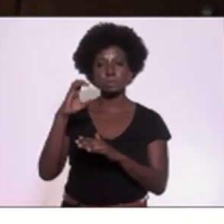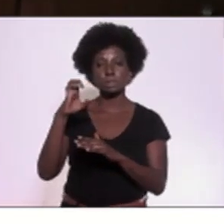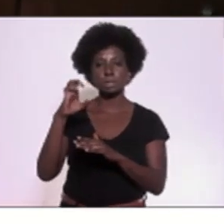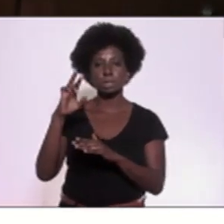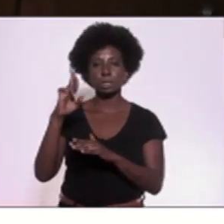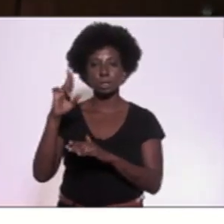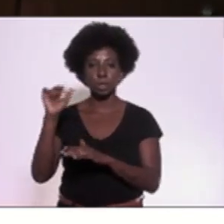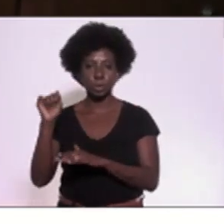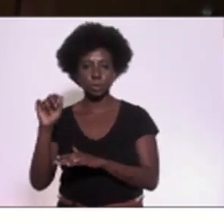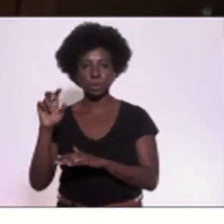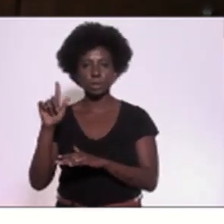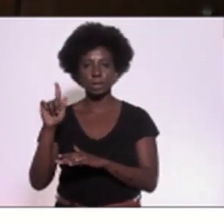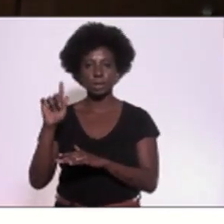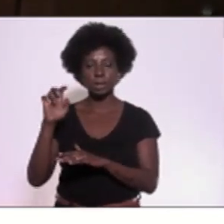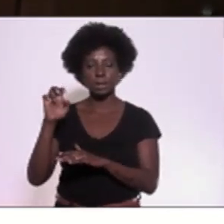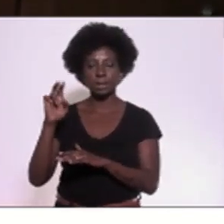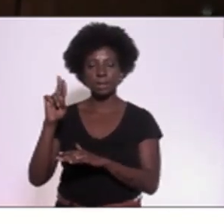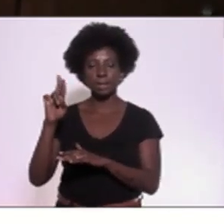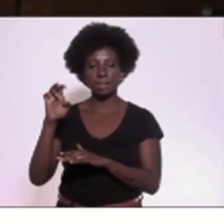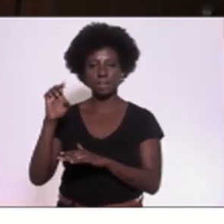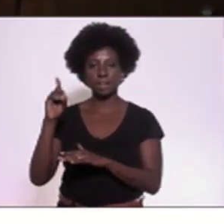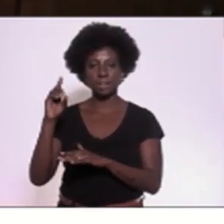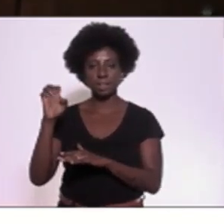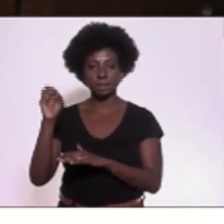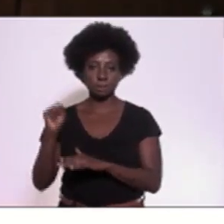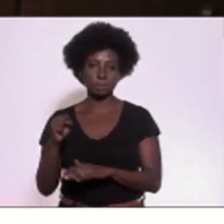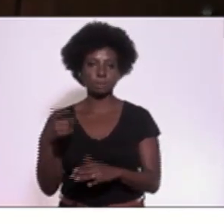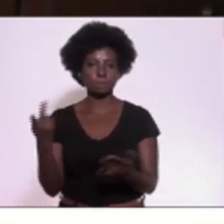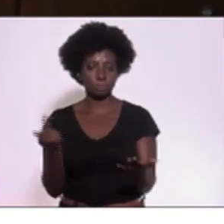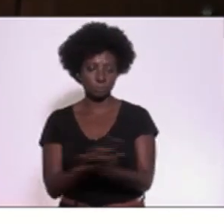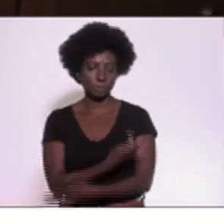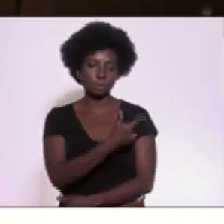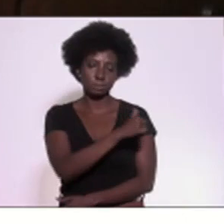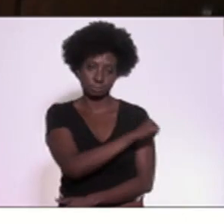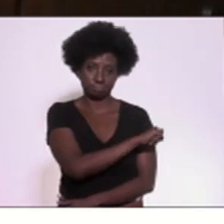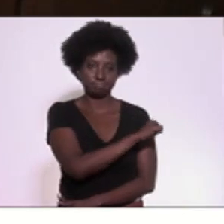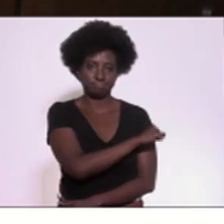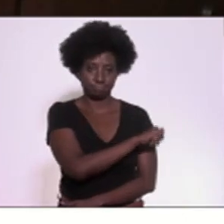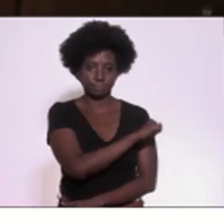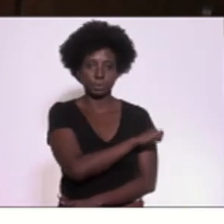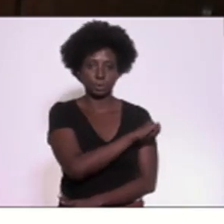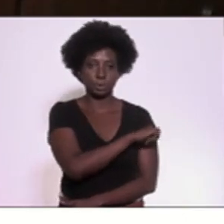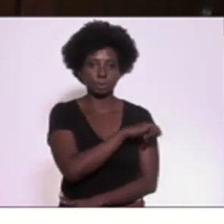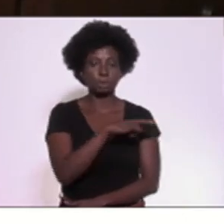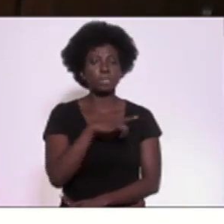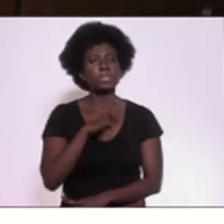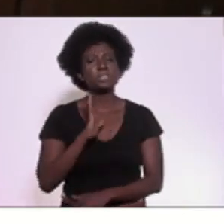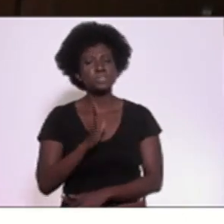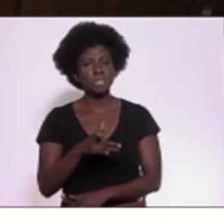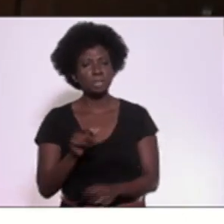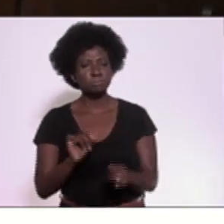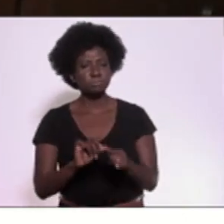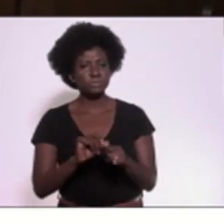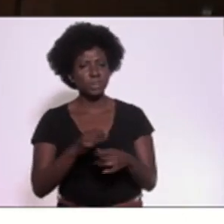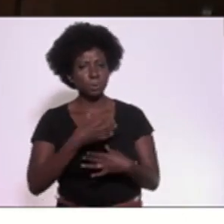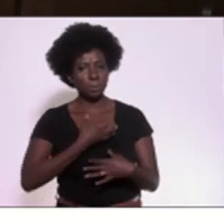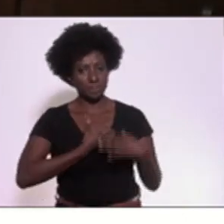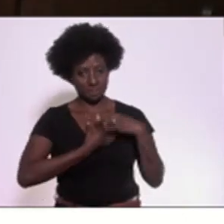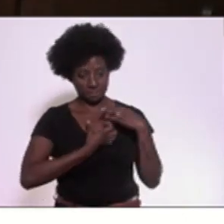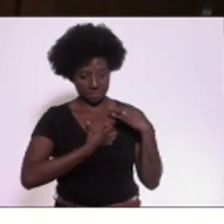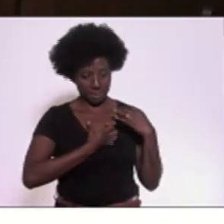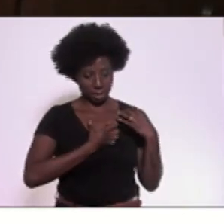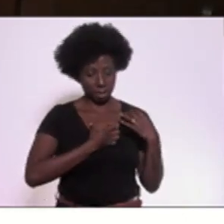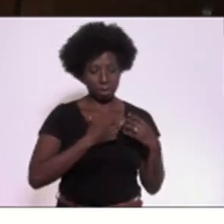os anos aqui na Carioca. O nosso mandato já concedeu uma medalha Tiradentes à Feira Cícero